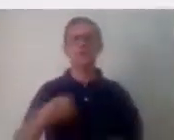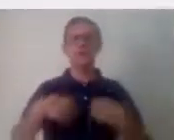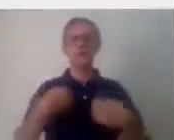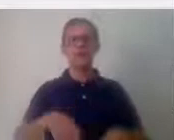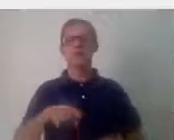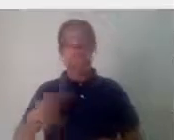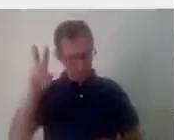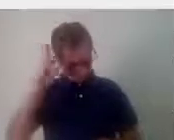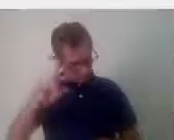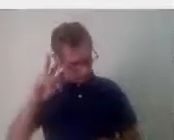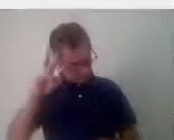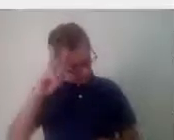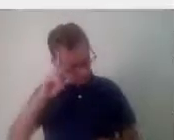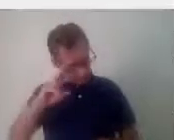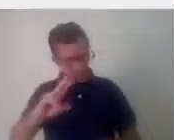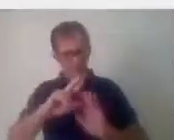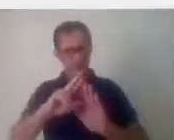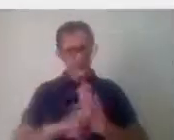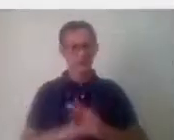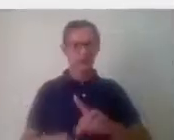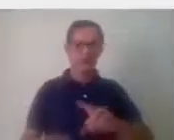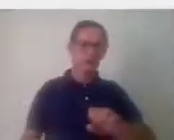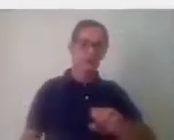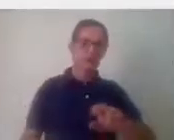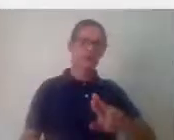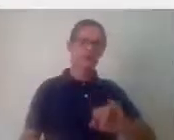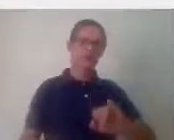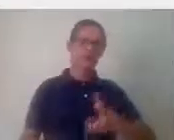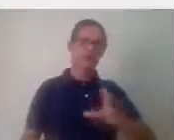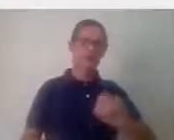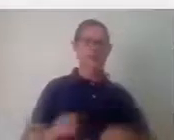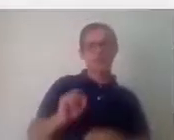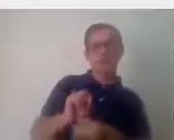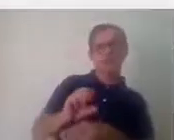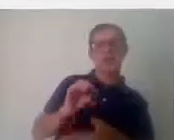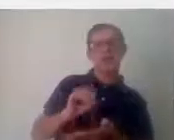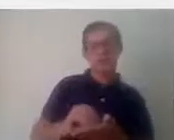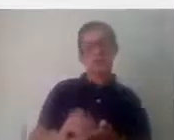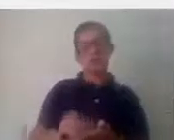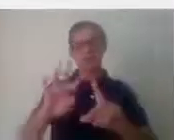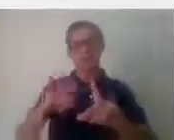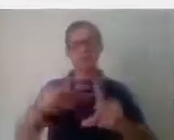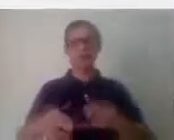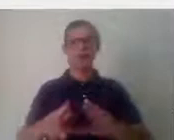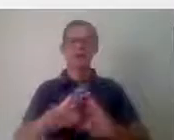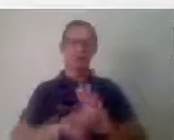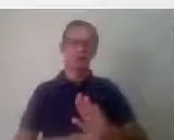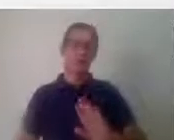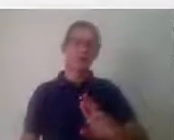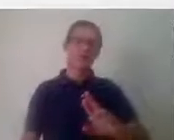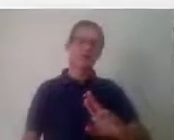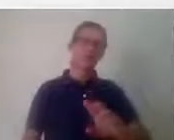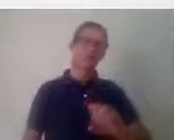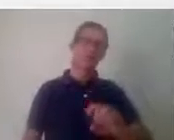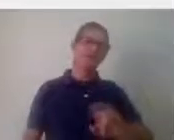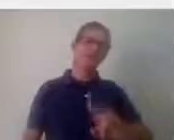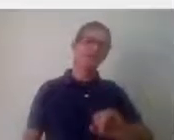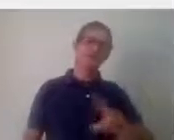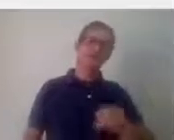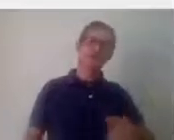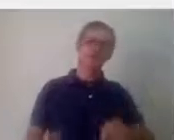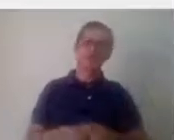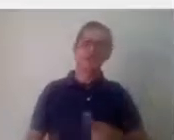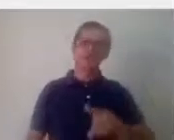você relembre as regras de derivação. Opa, faltou aqui a minha tabela. As regras de derivação, as